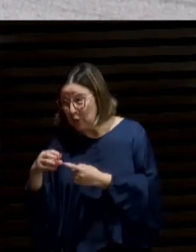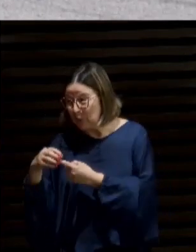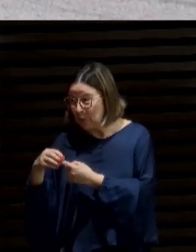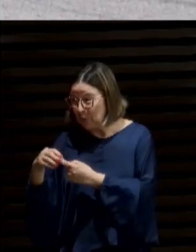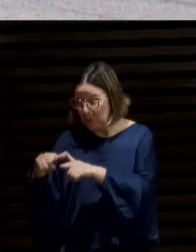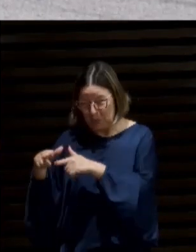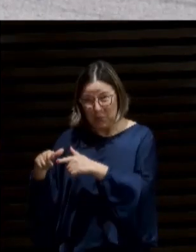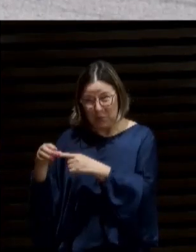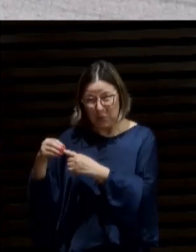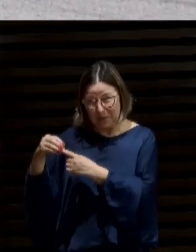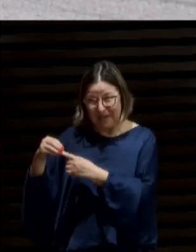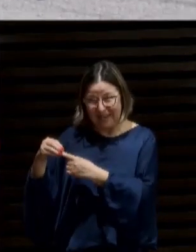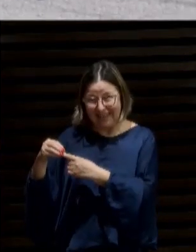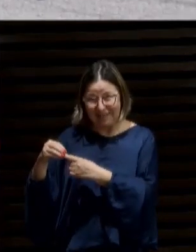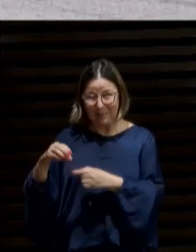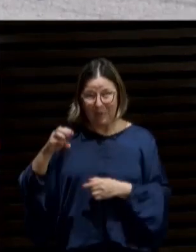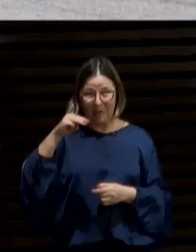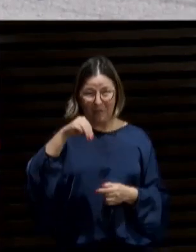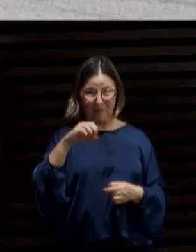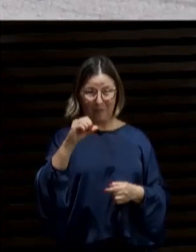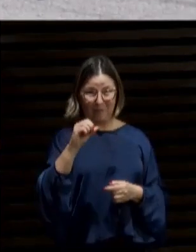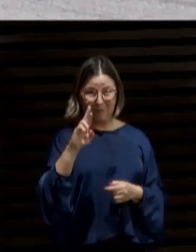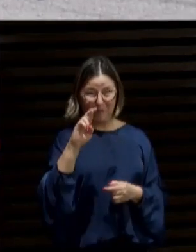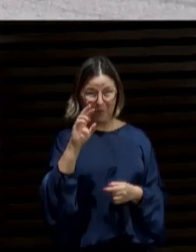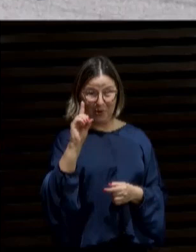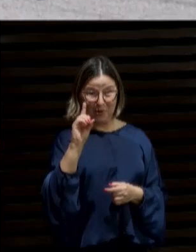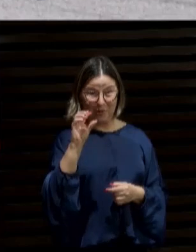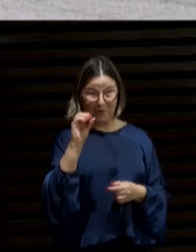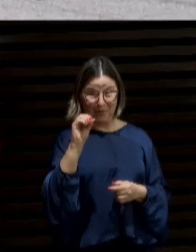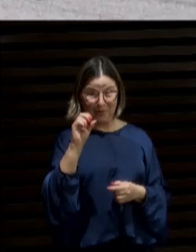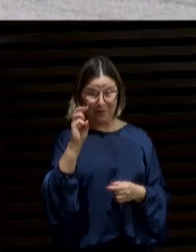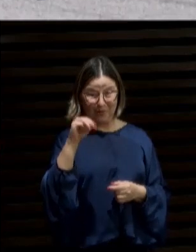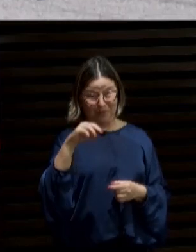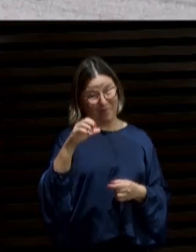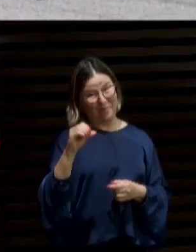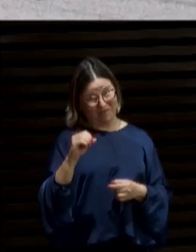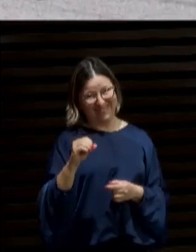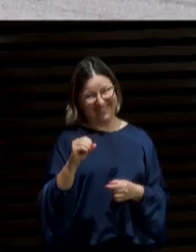Pronto, está resolvido o problema. Quem tem o filho